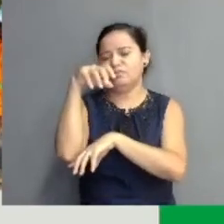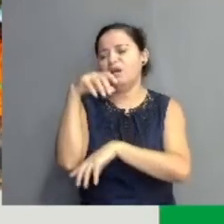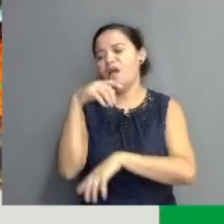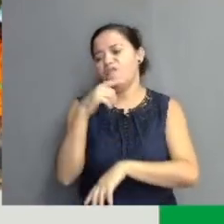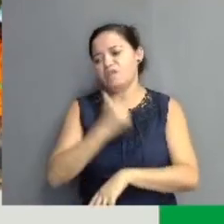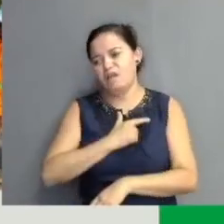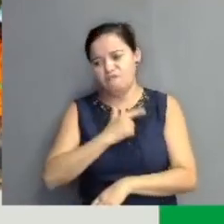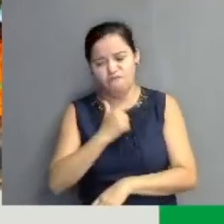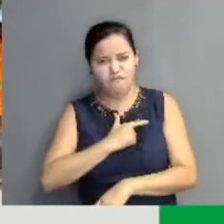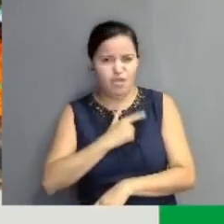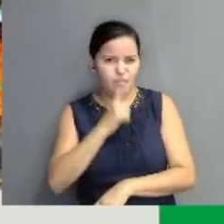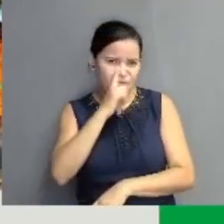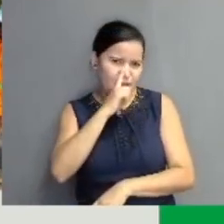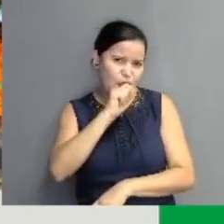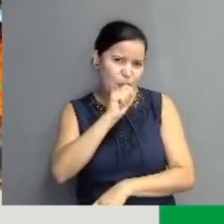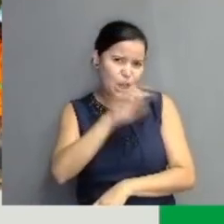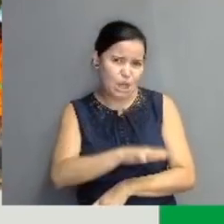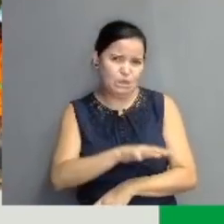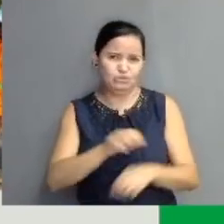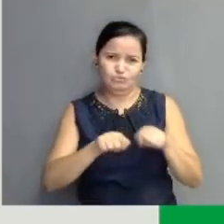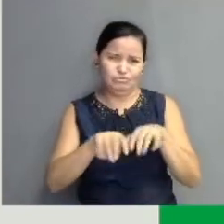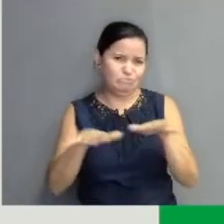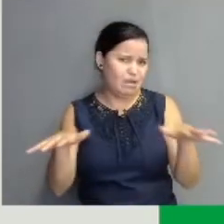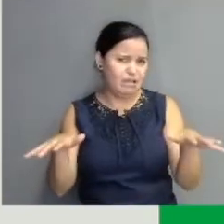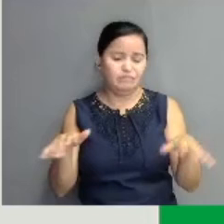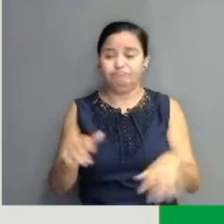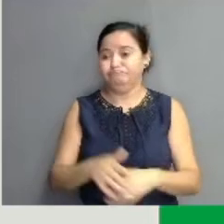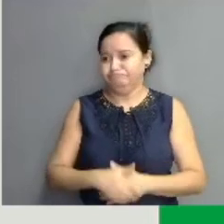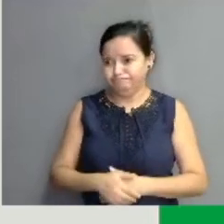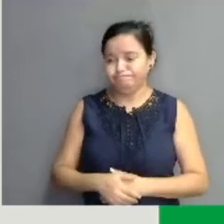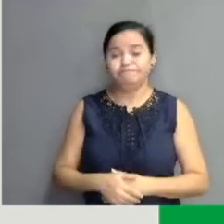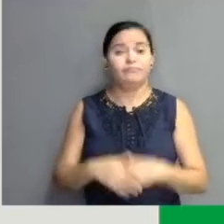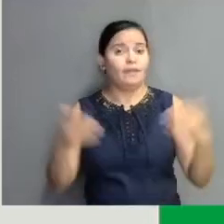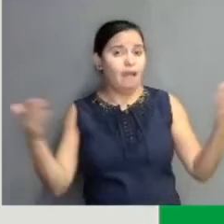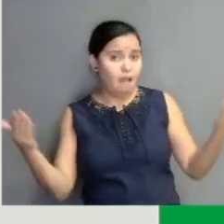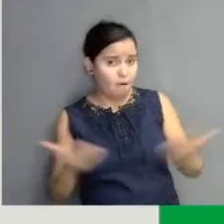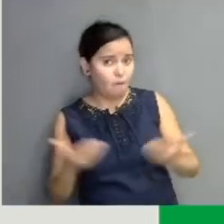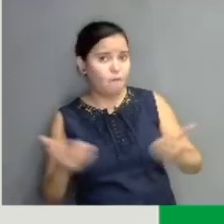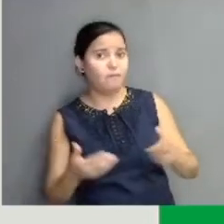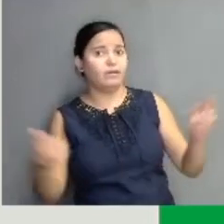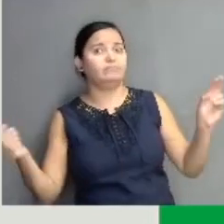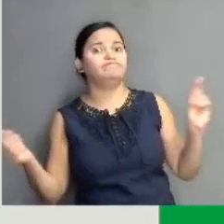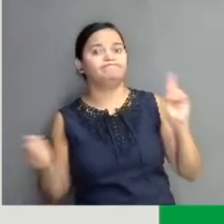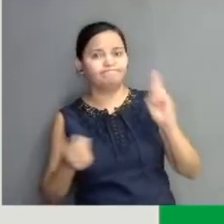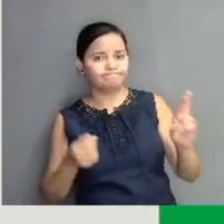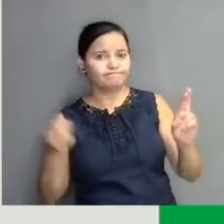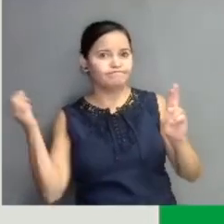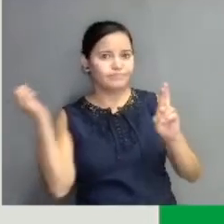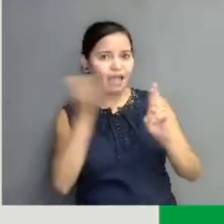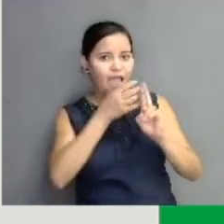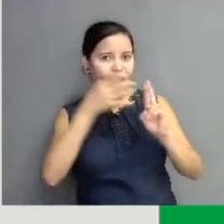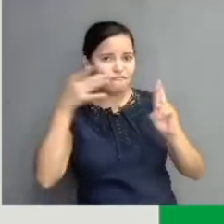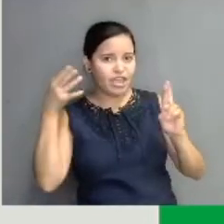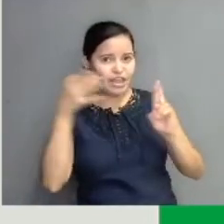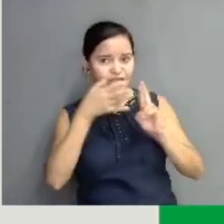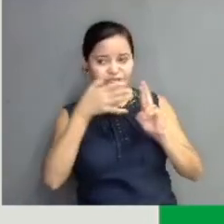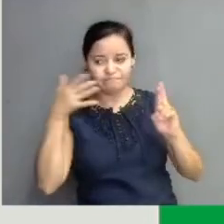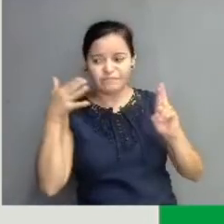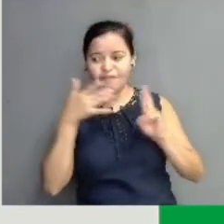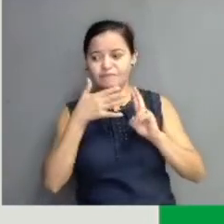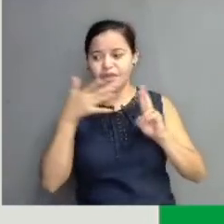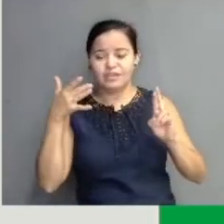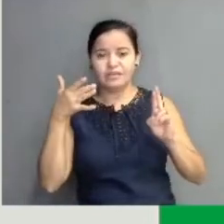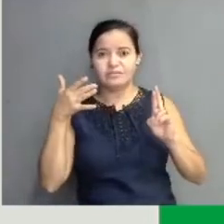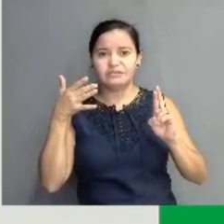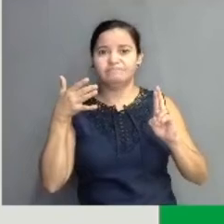é desagradável. Por gentileza, o próximo slide, produção. Aqui são as referências que nós usamos, tá? Então, a partir